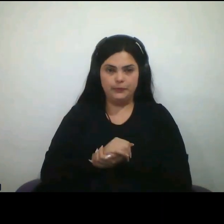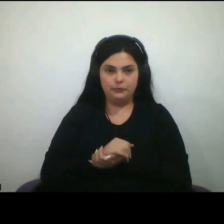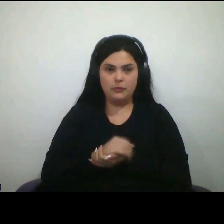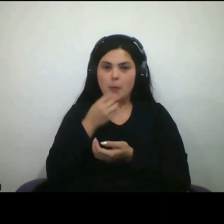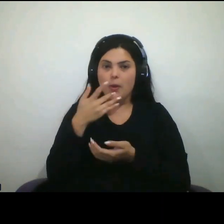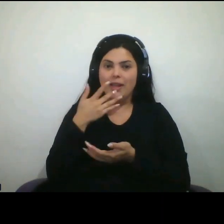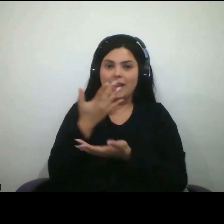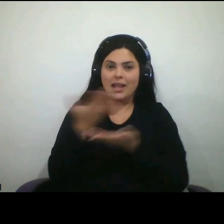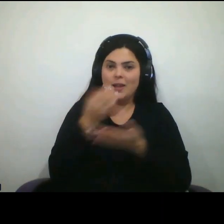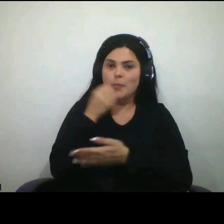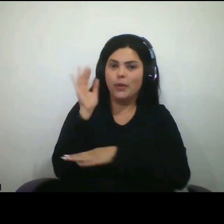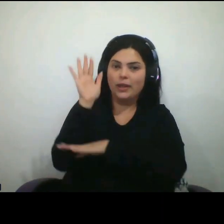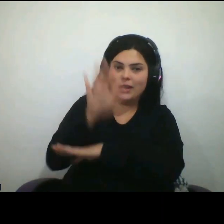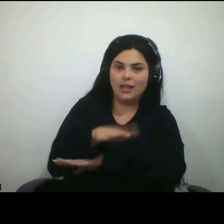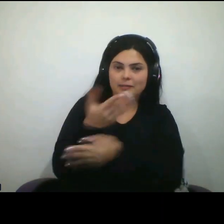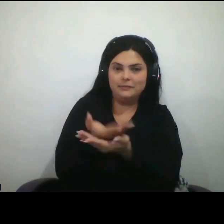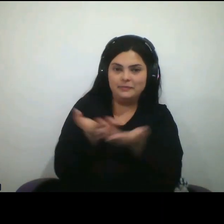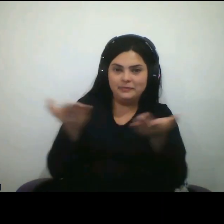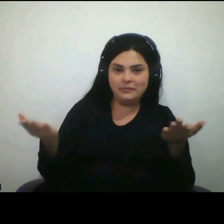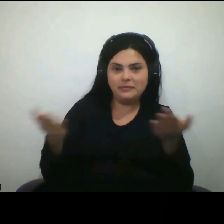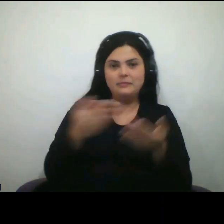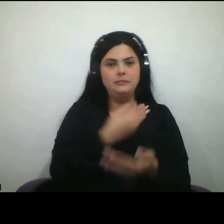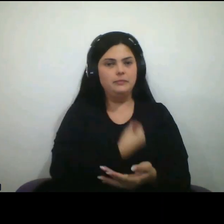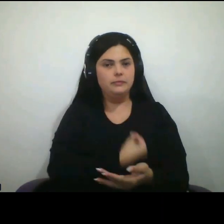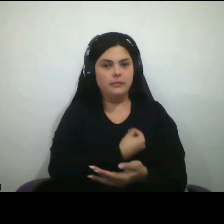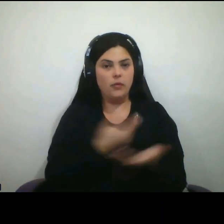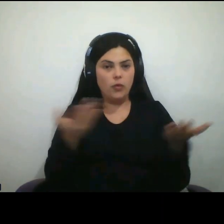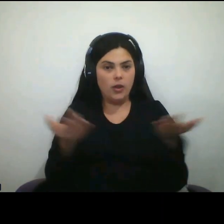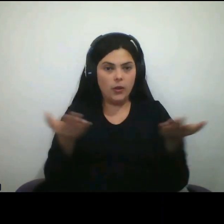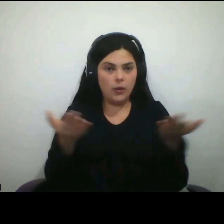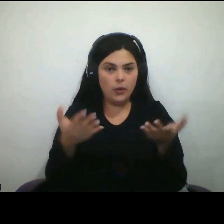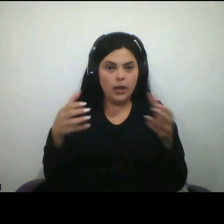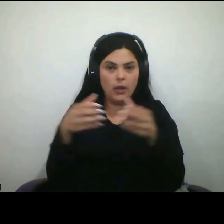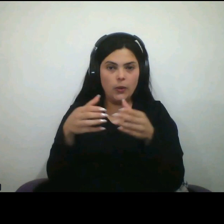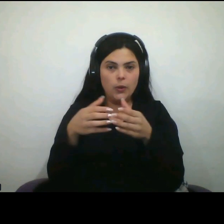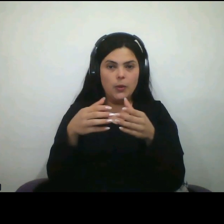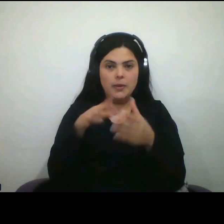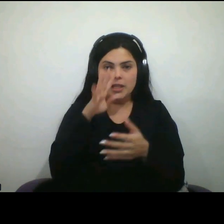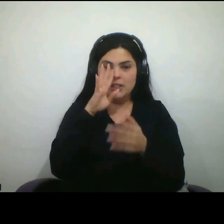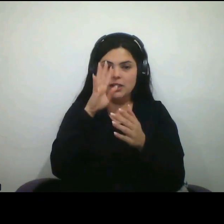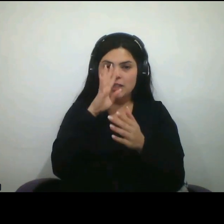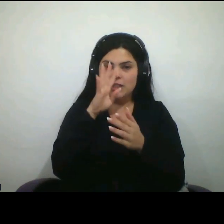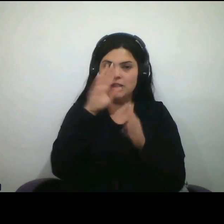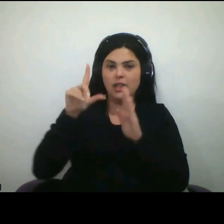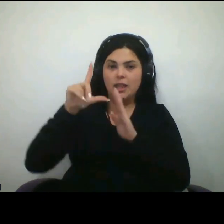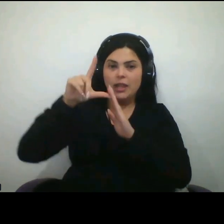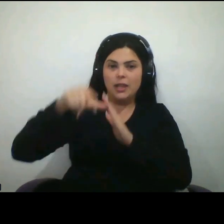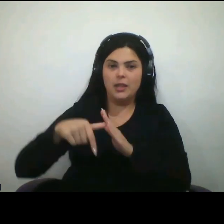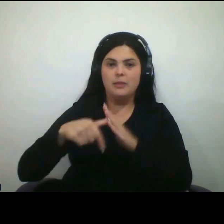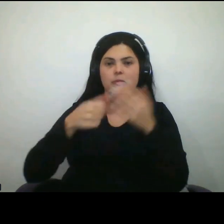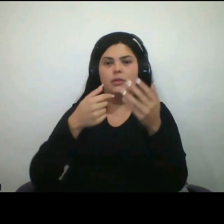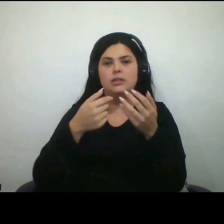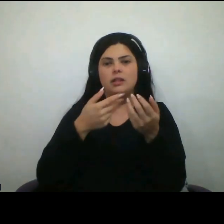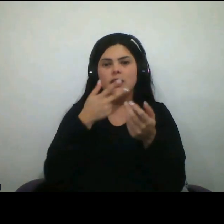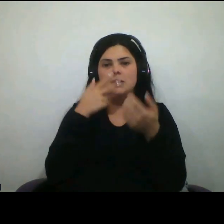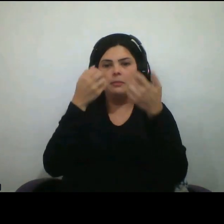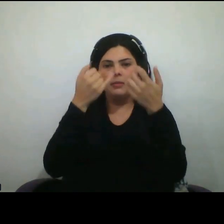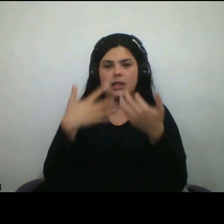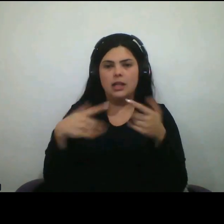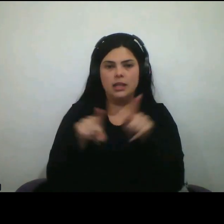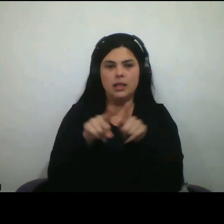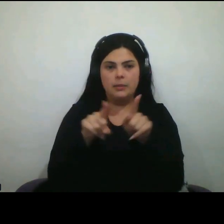boa tarde para todo mundo, para quem está presente agora, para quem vai nos escutar depois. Como eu até adiantava aqui no prelúdio da